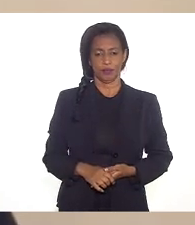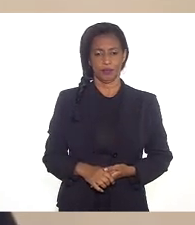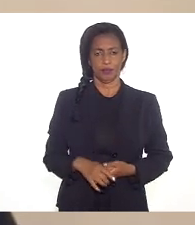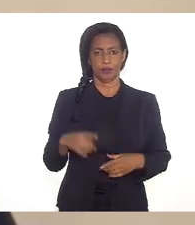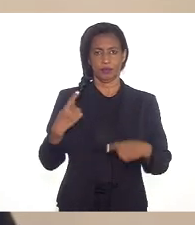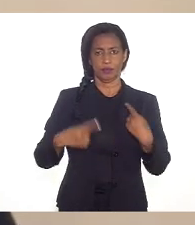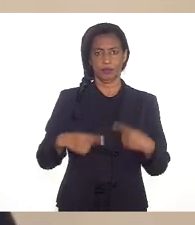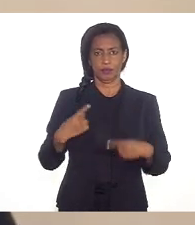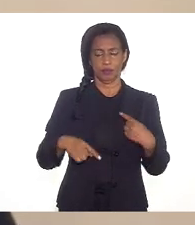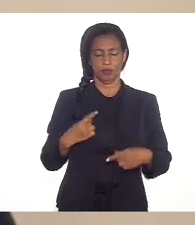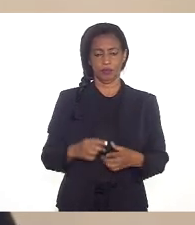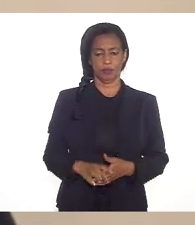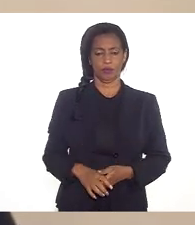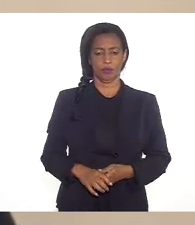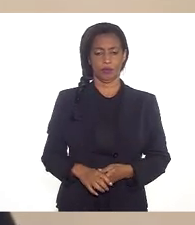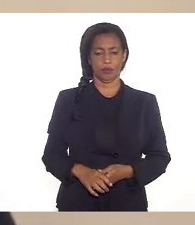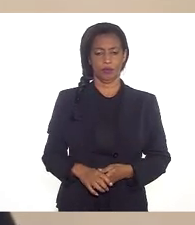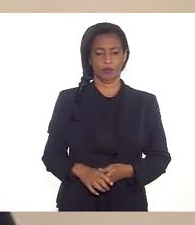Em discussão,